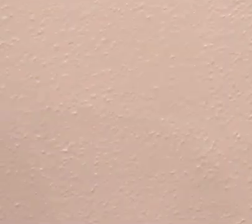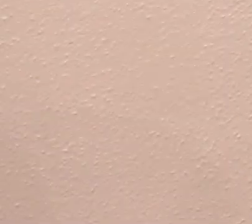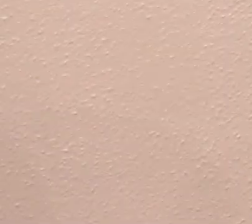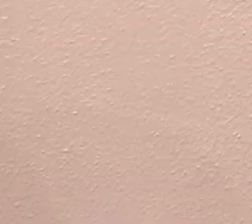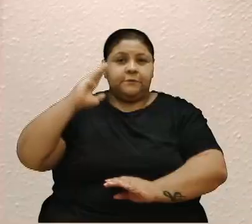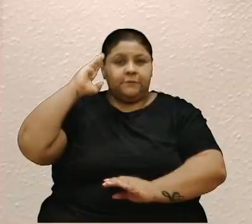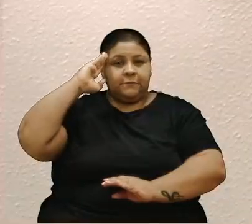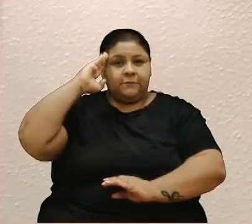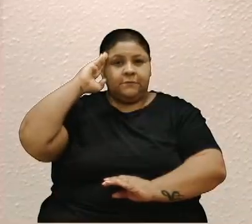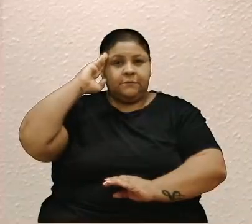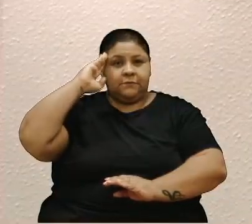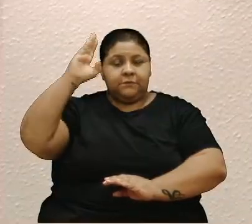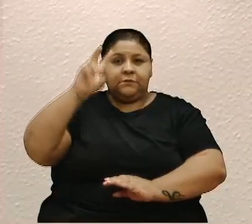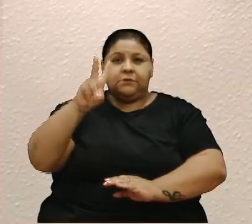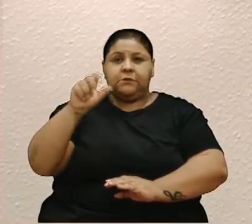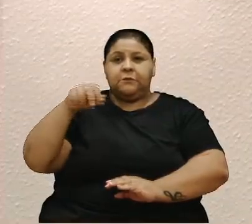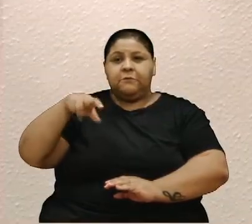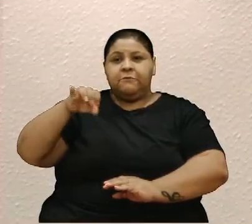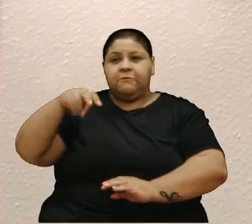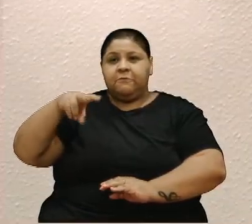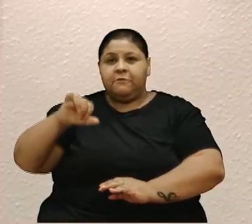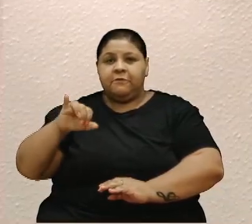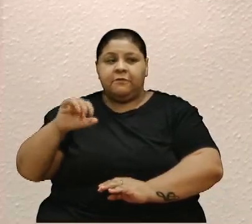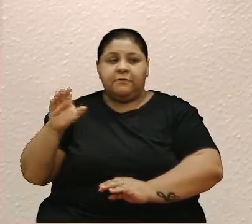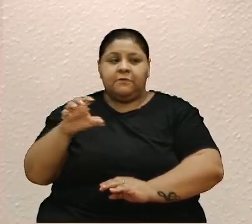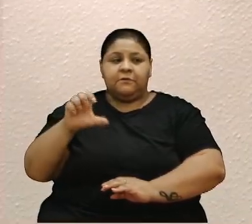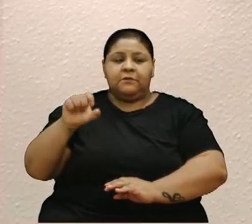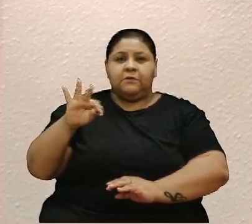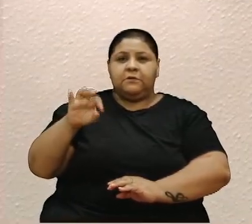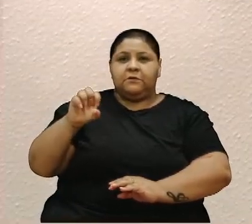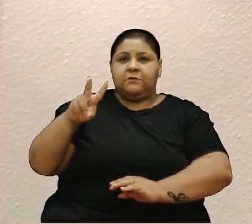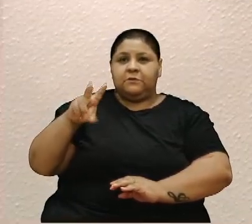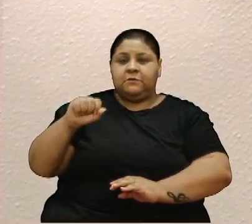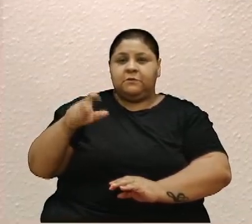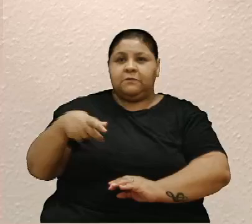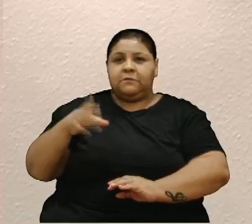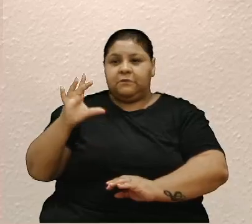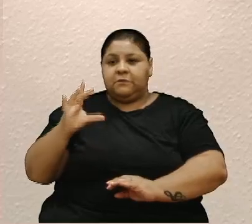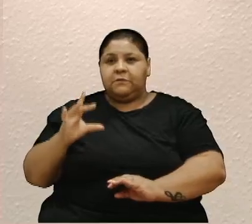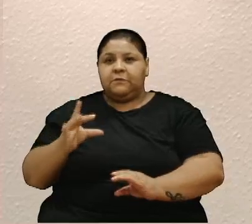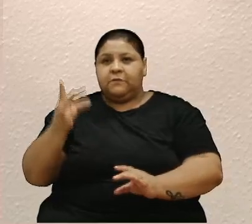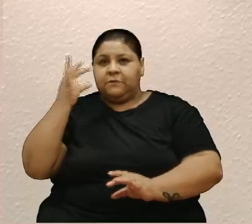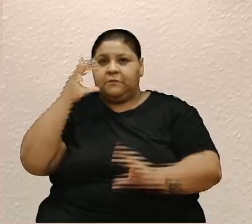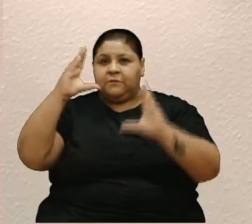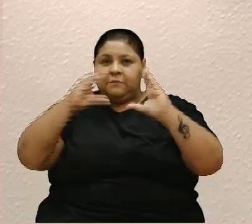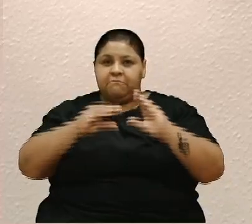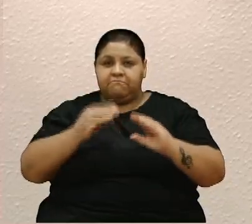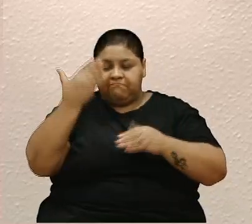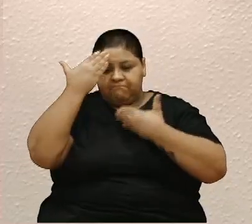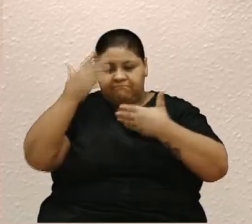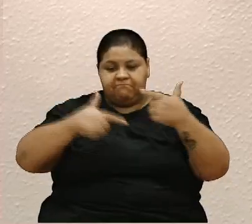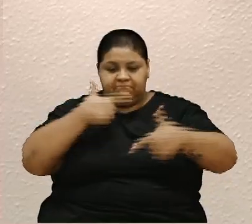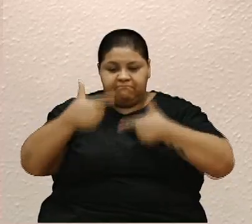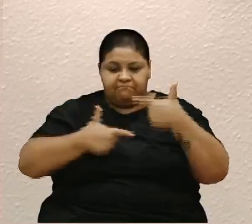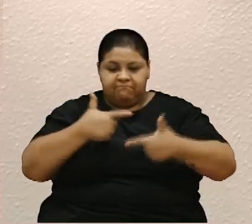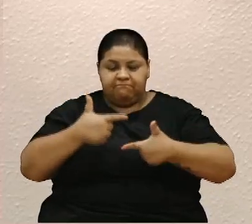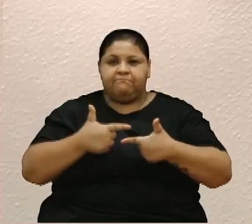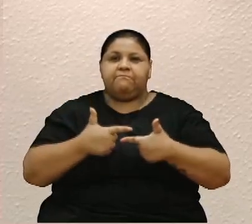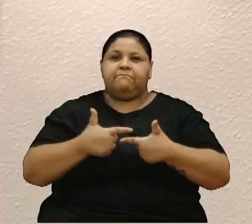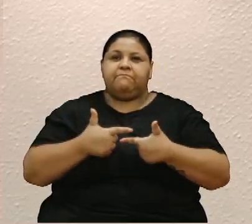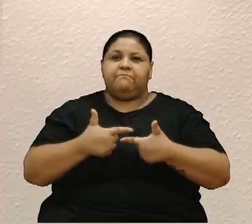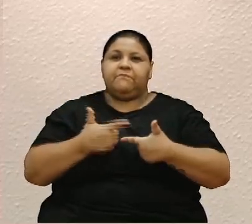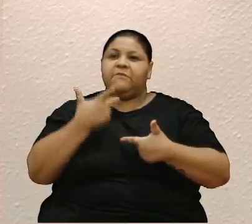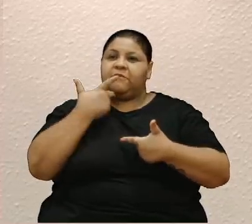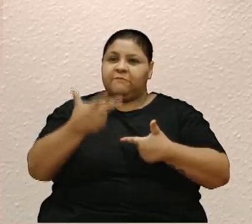Fischer, Loureiro, Vanini, Estevan e Alisson, que estavam presentes naquela noite. Agradecer pelo importante trabalho e ótimo trabalho do Corpo de Bombeiros e